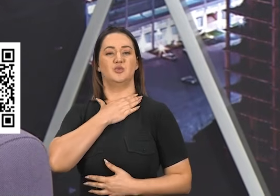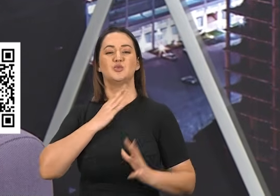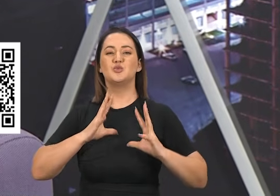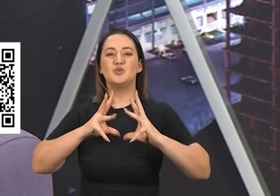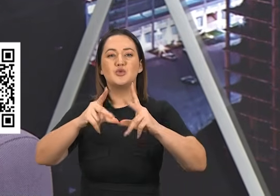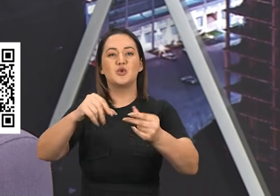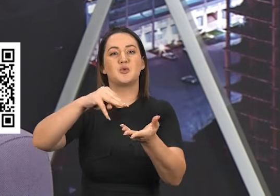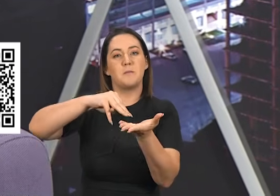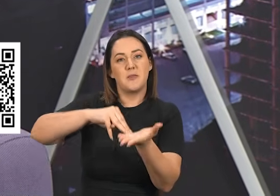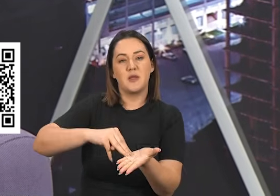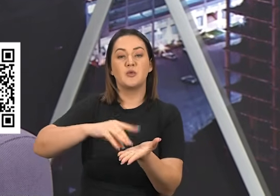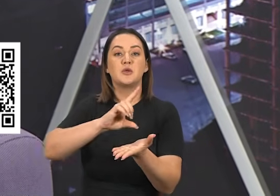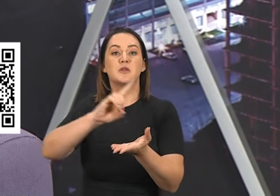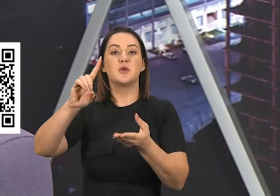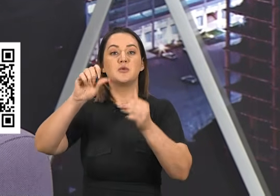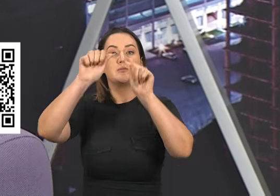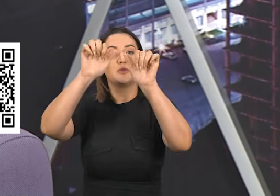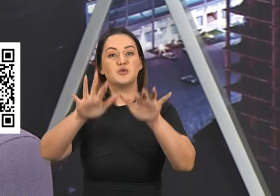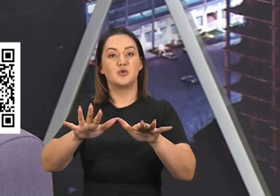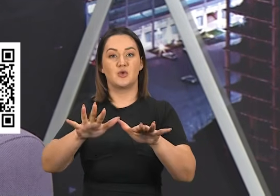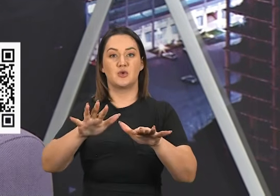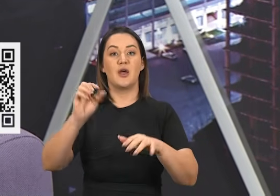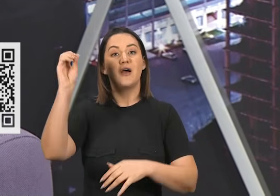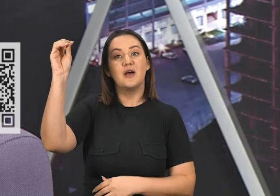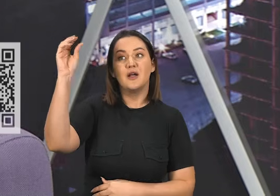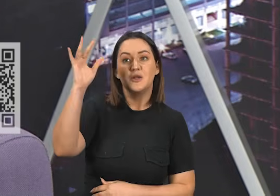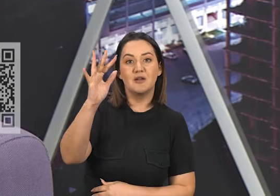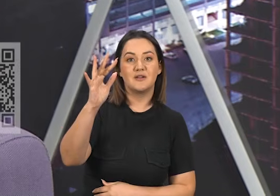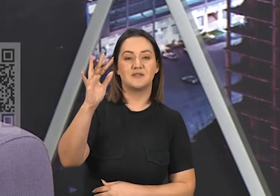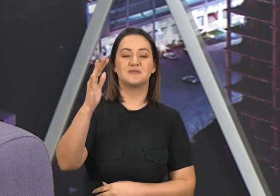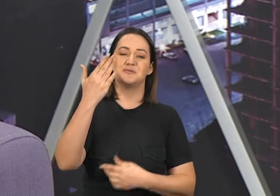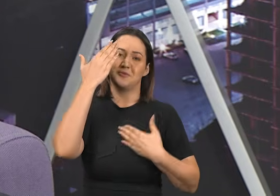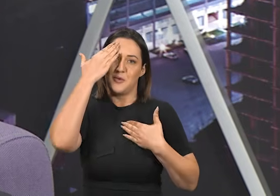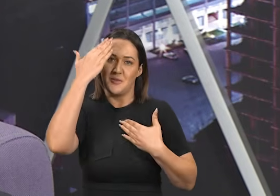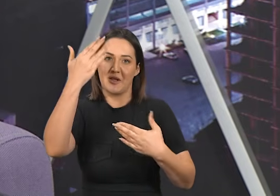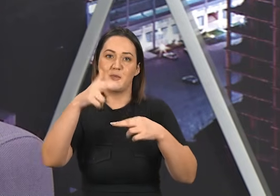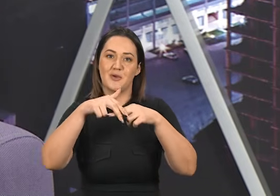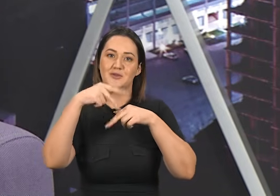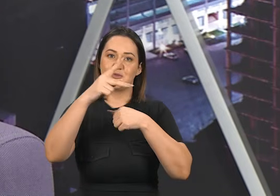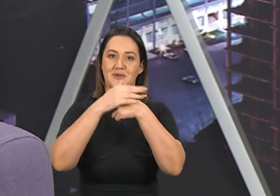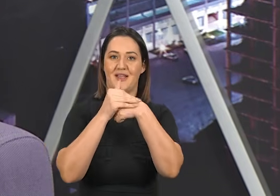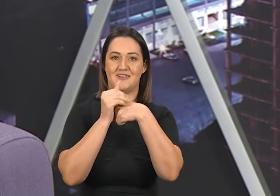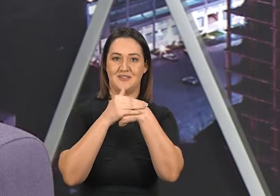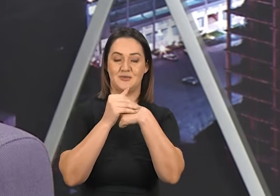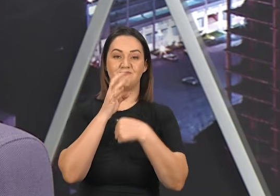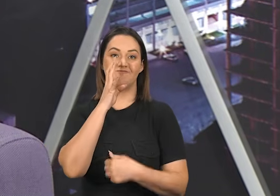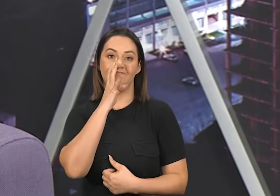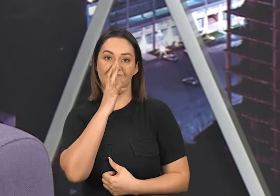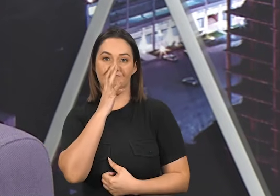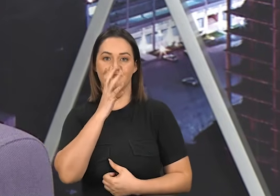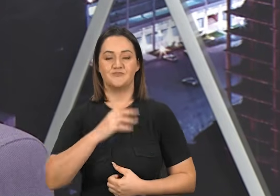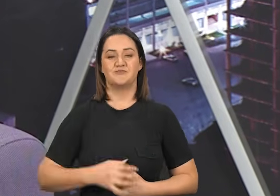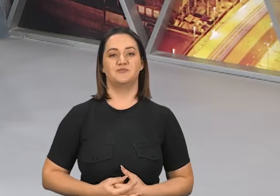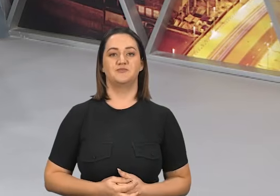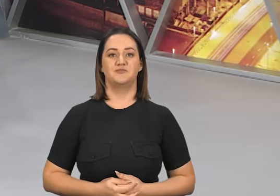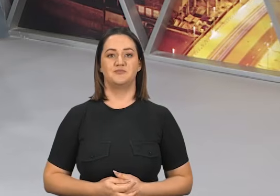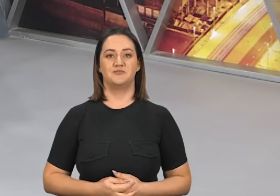membro da igreja, que Deus ilumine a cada um de nós. E obrigado pelo carinho da sua audiência.